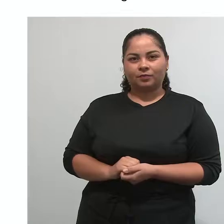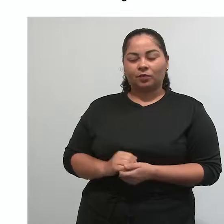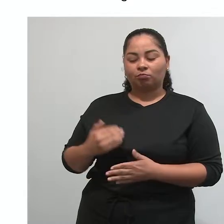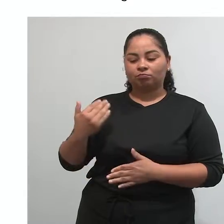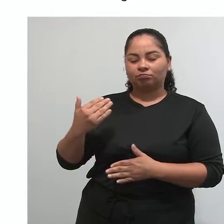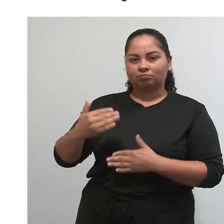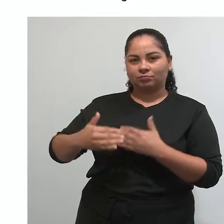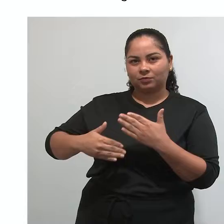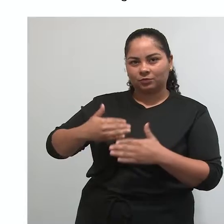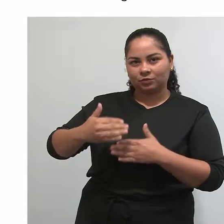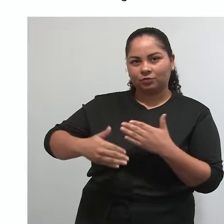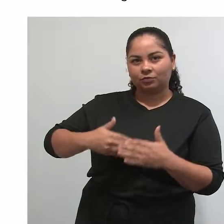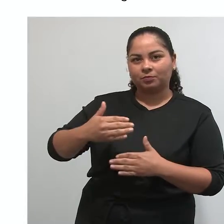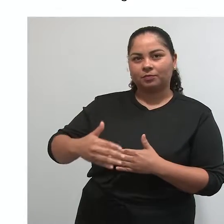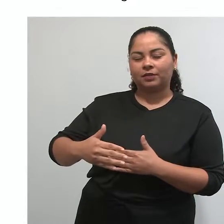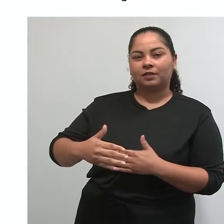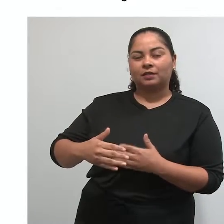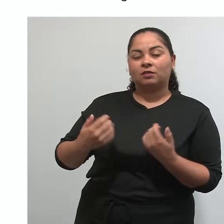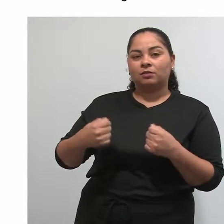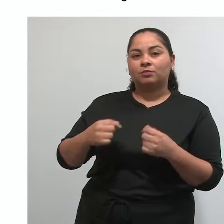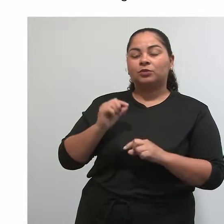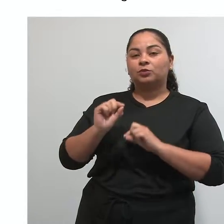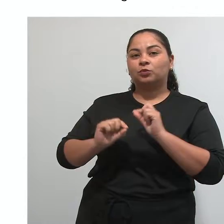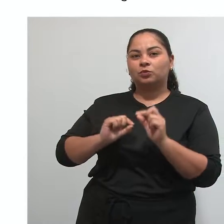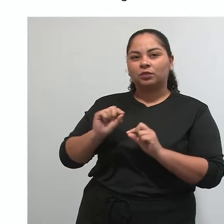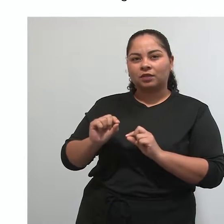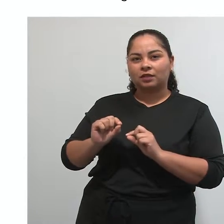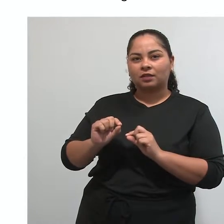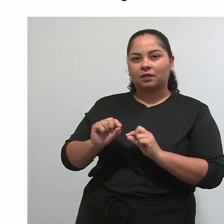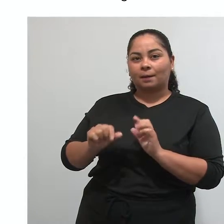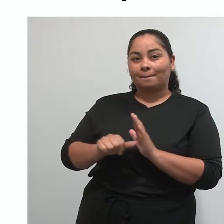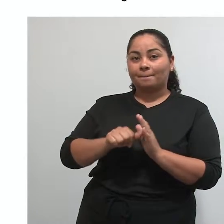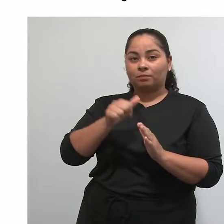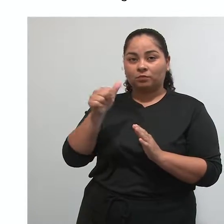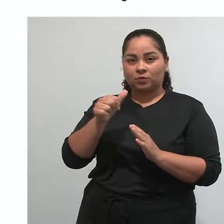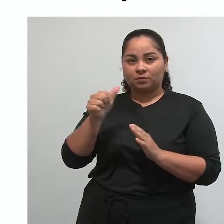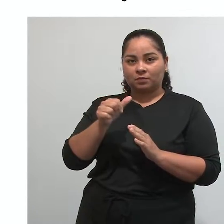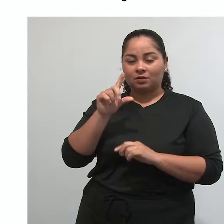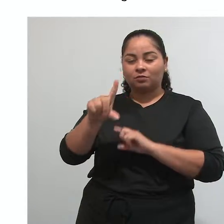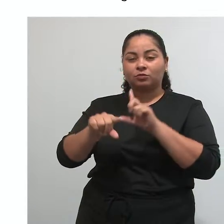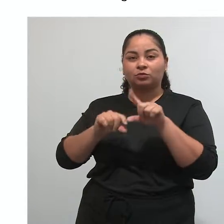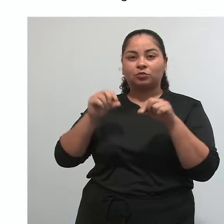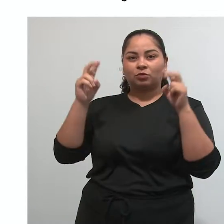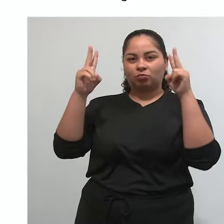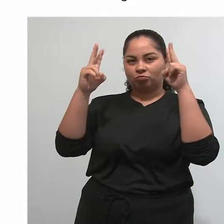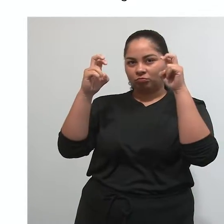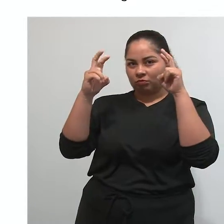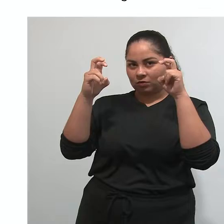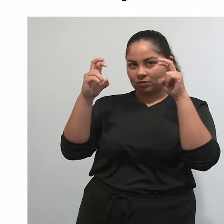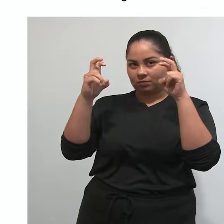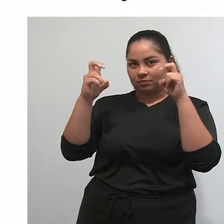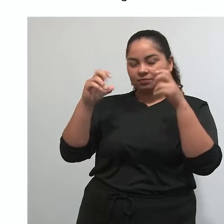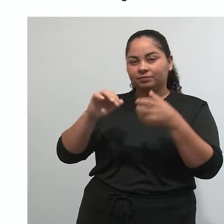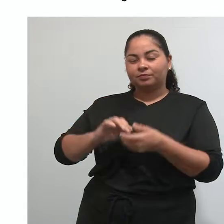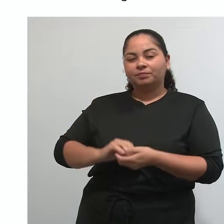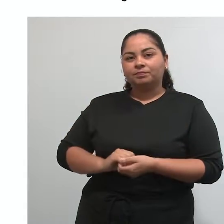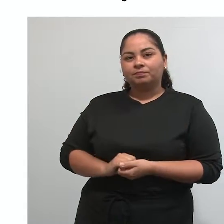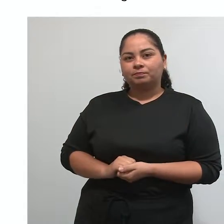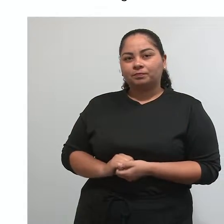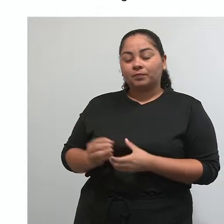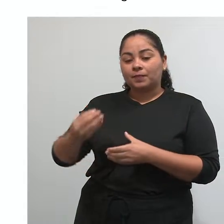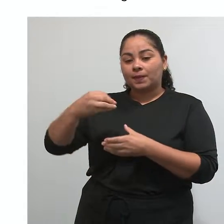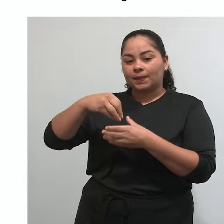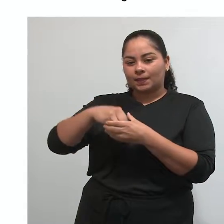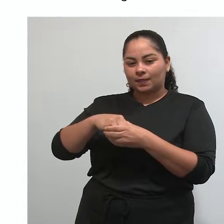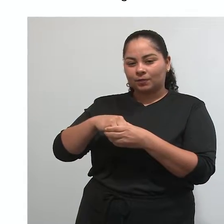desenvolver, ele vem com a necessidade de você escolher uma temática. Dentro dessa relação